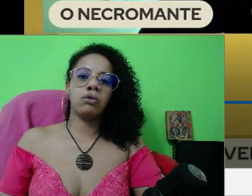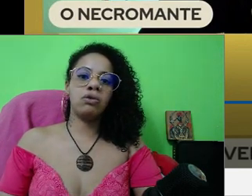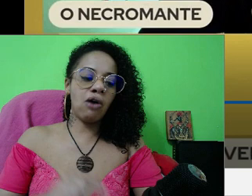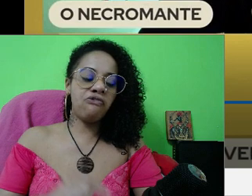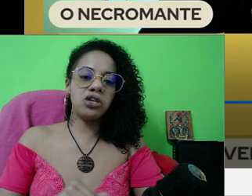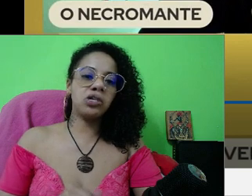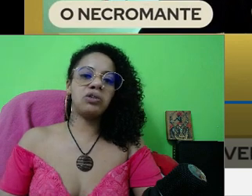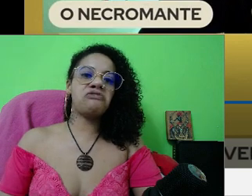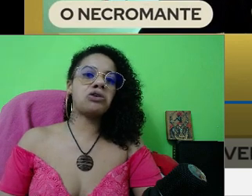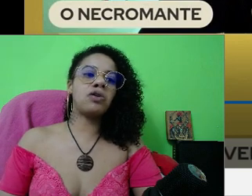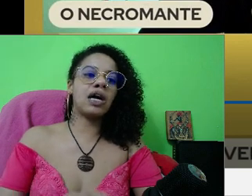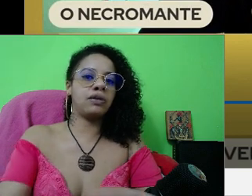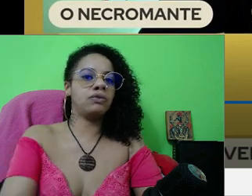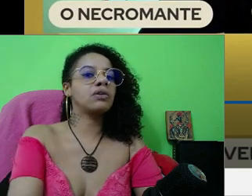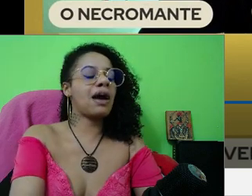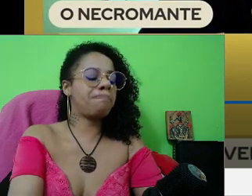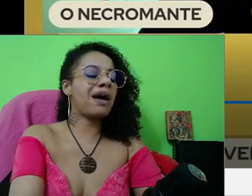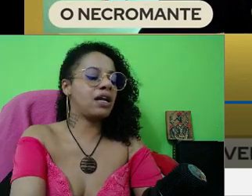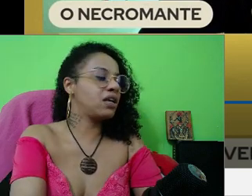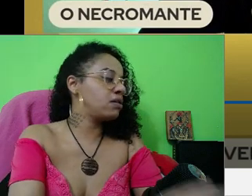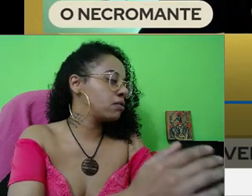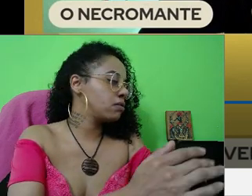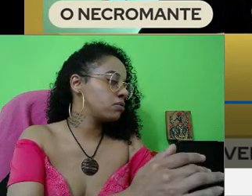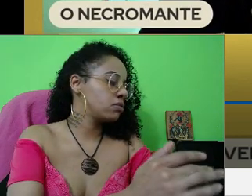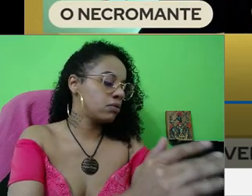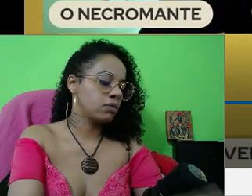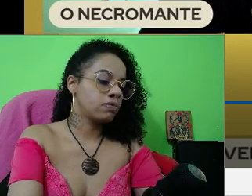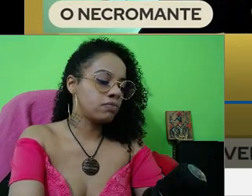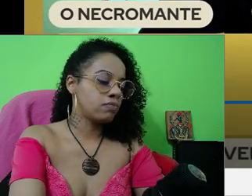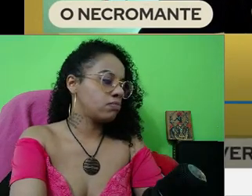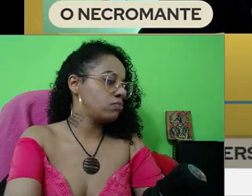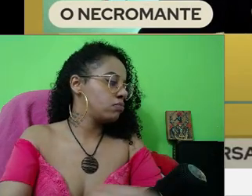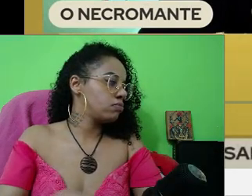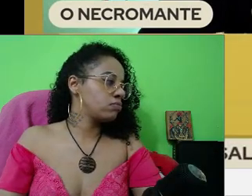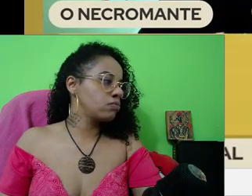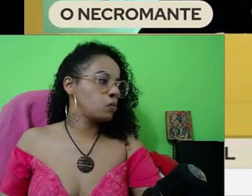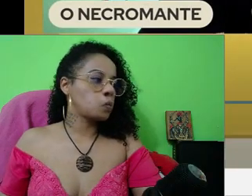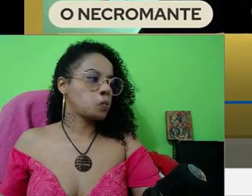não foi isso que foi colocado ah para né